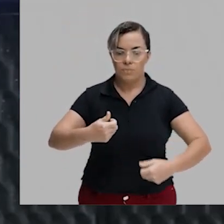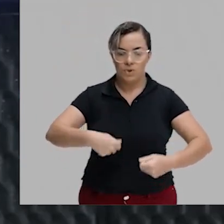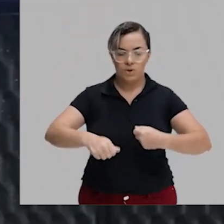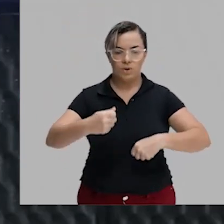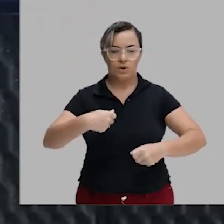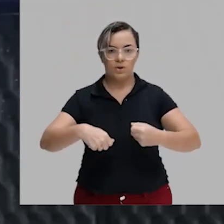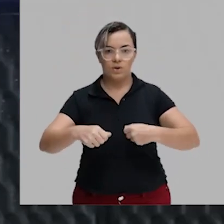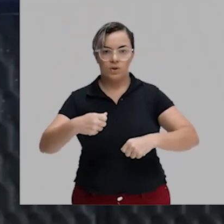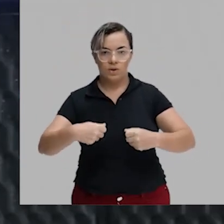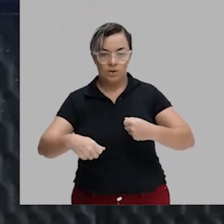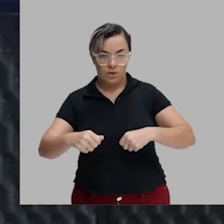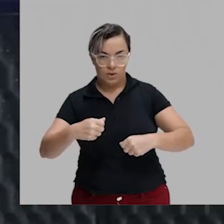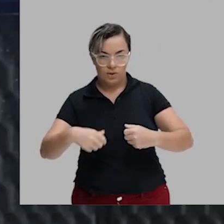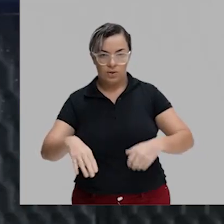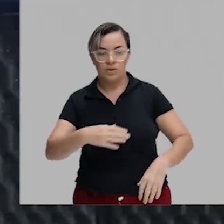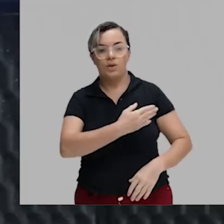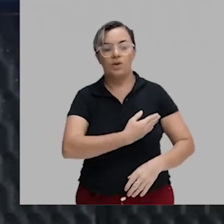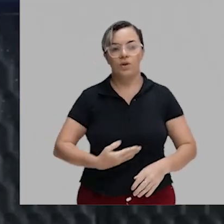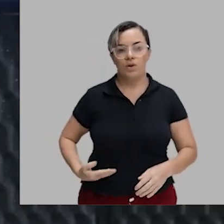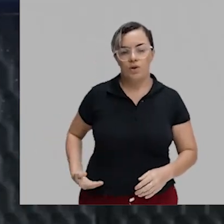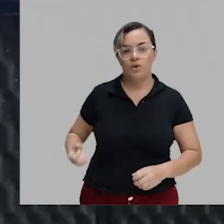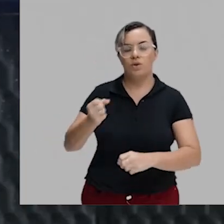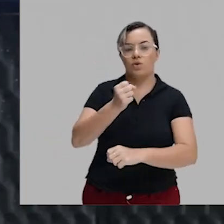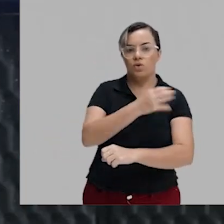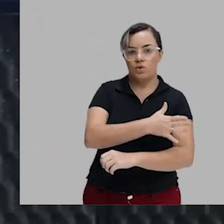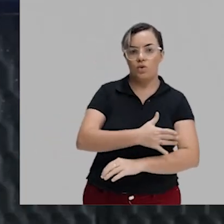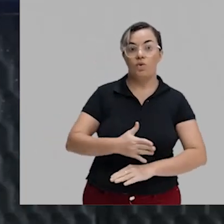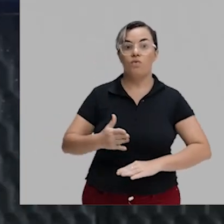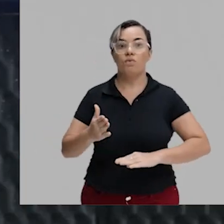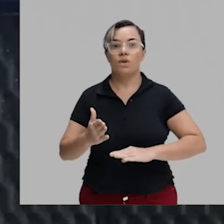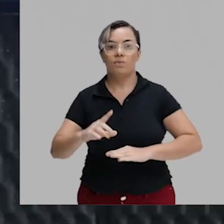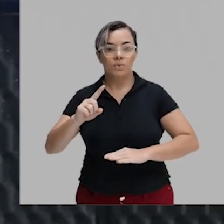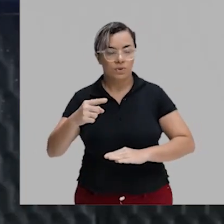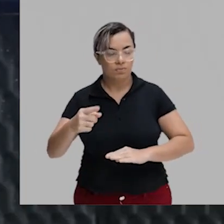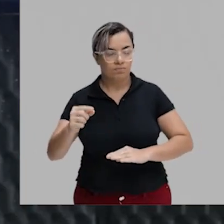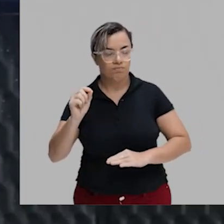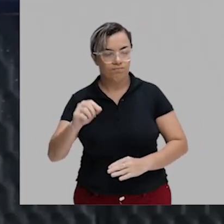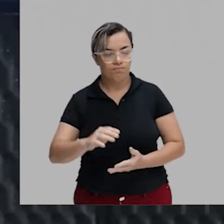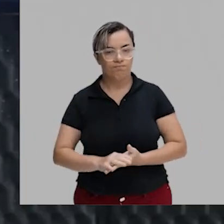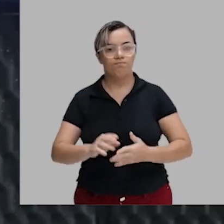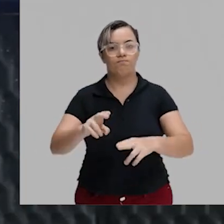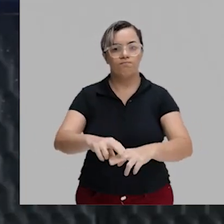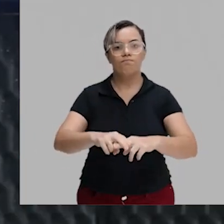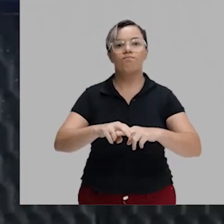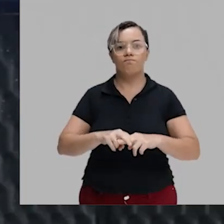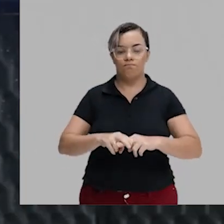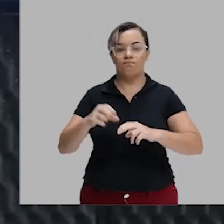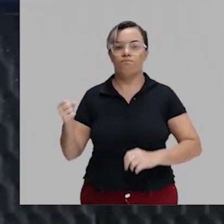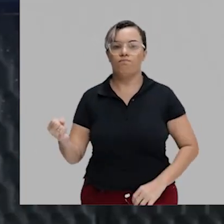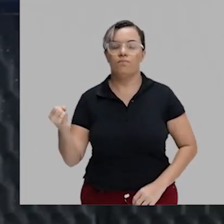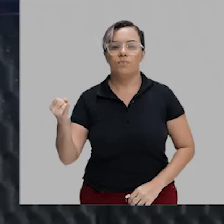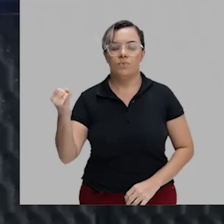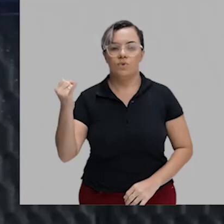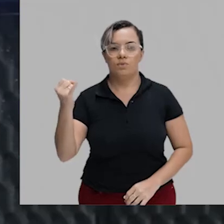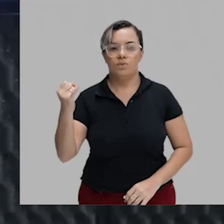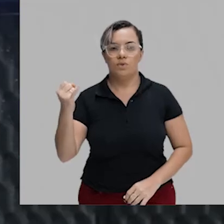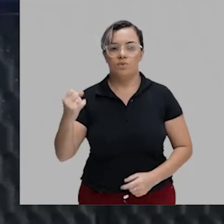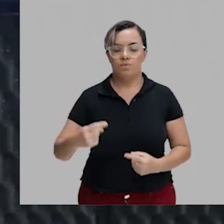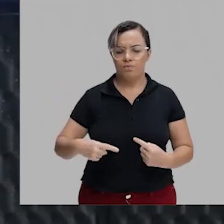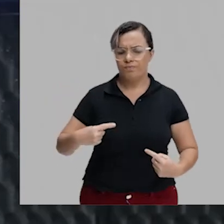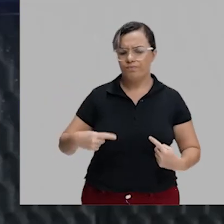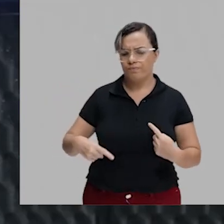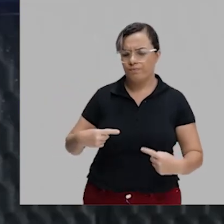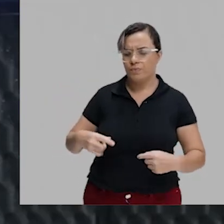estados modernos, nós vamos chamar de mercantilismo. Por isso que é muito importante nós